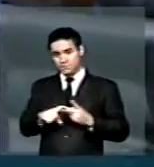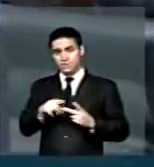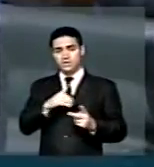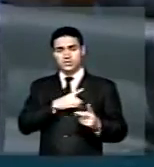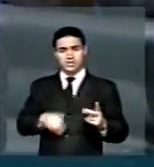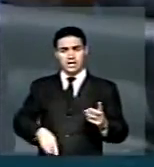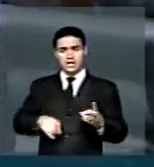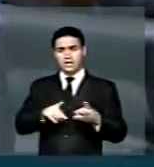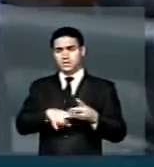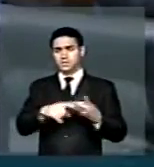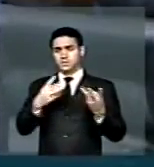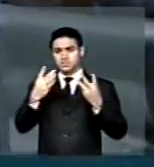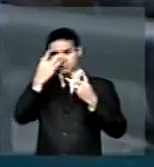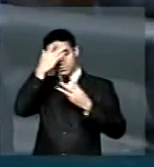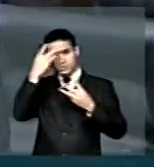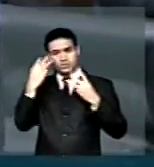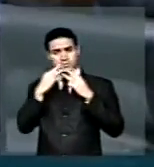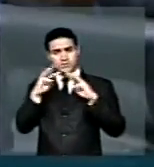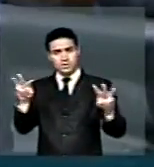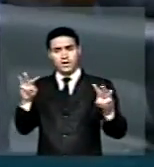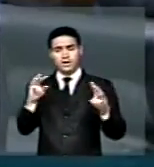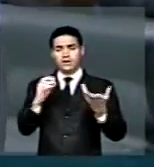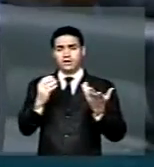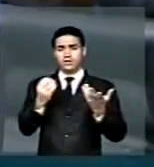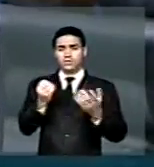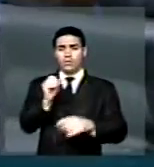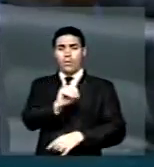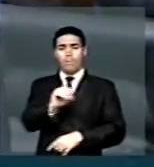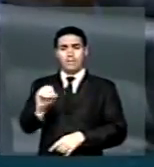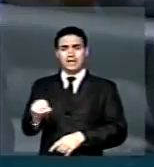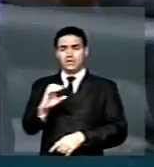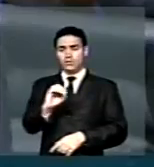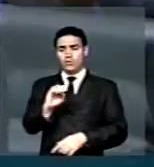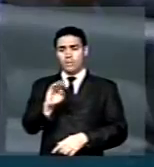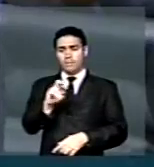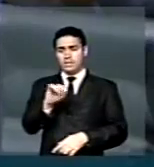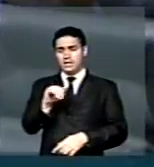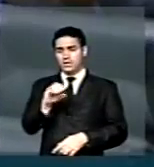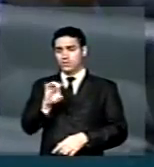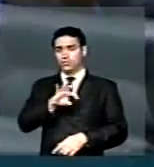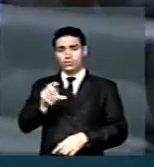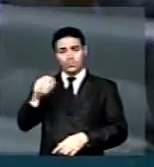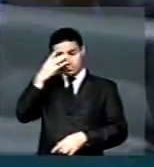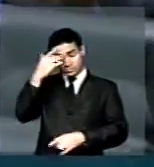cooperadores, missionárias, missionários, obreiros e líderes, e todos os membros